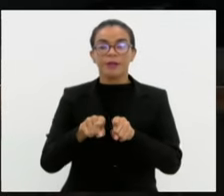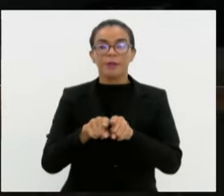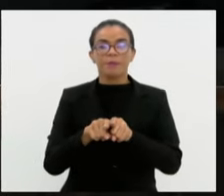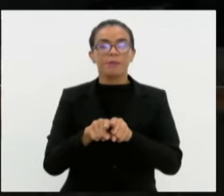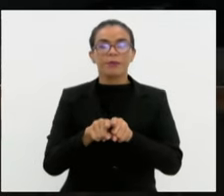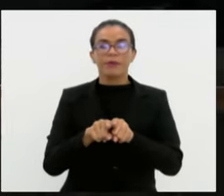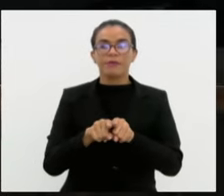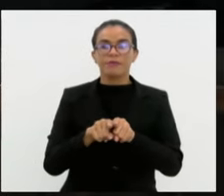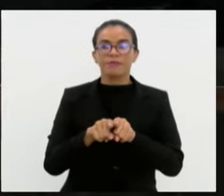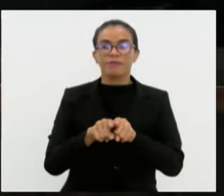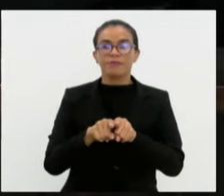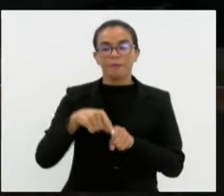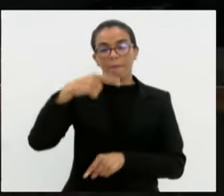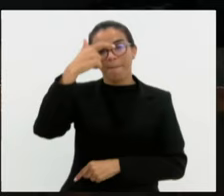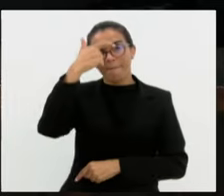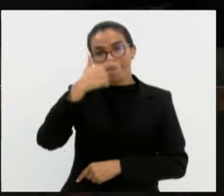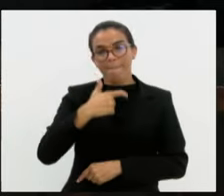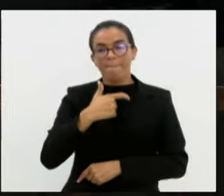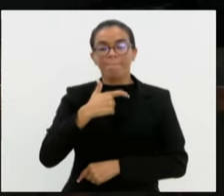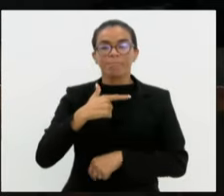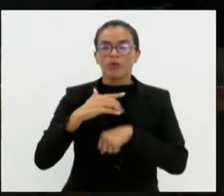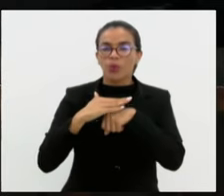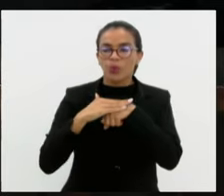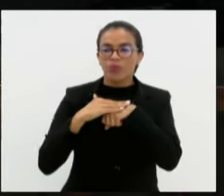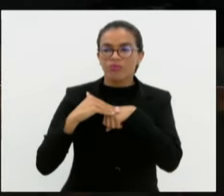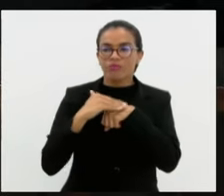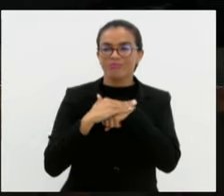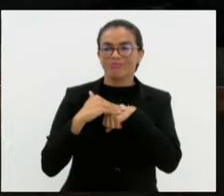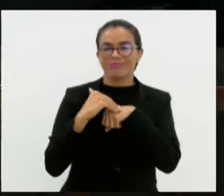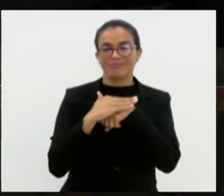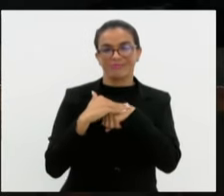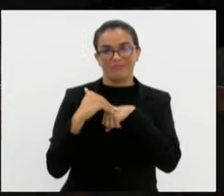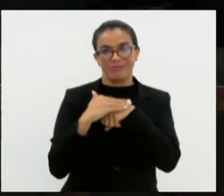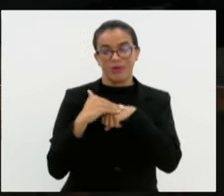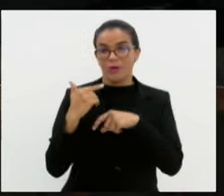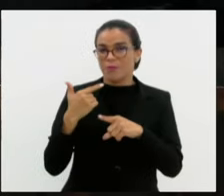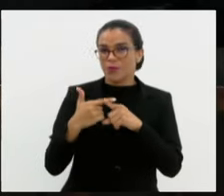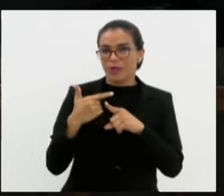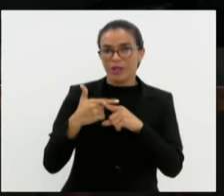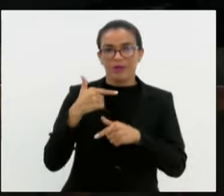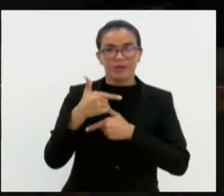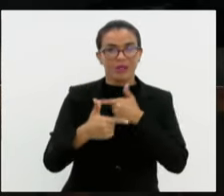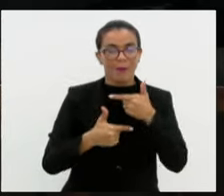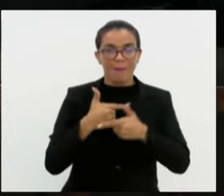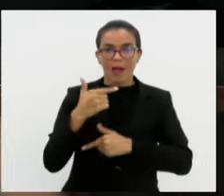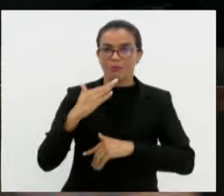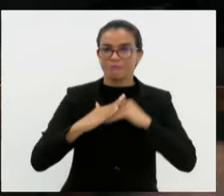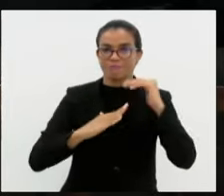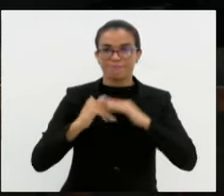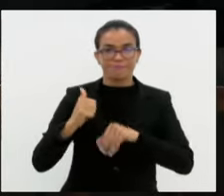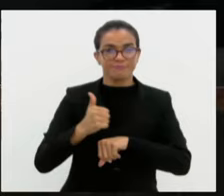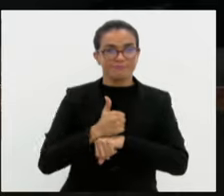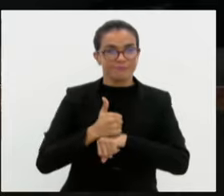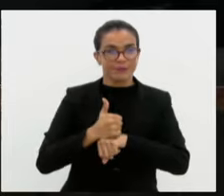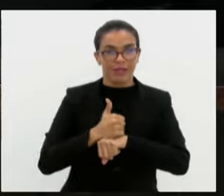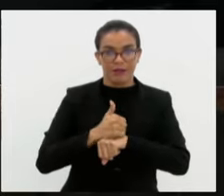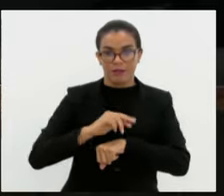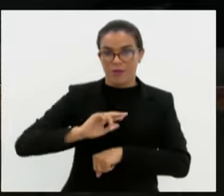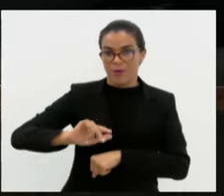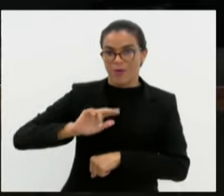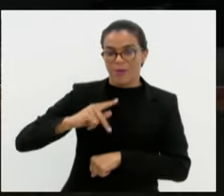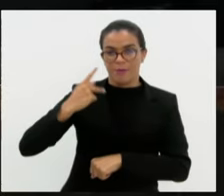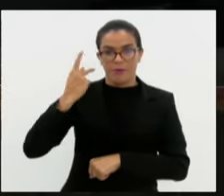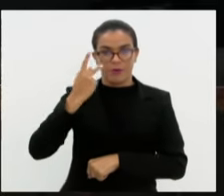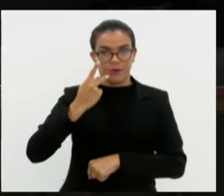apenas o meu carinho a cada um dos senhores, porque o trabalho aqui é eminentemente técnico e não político. A